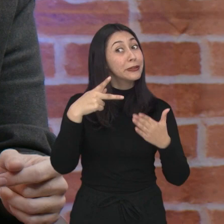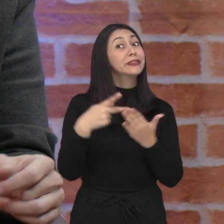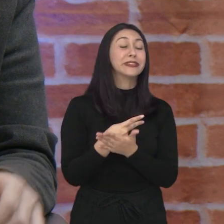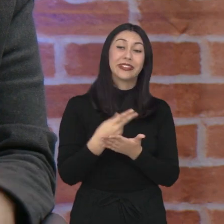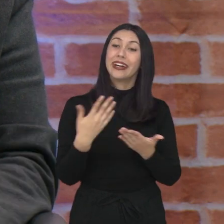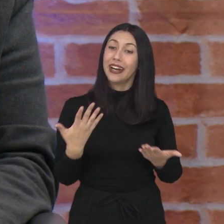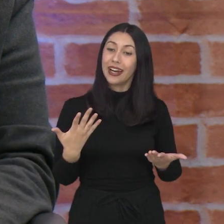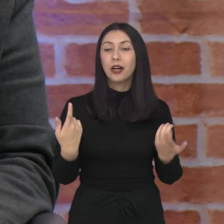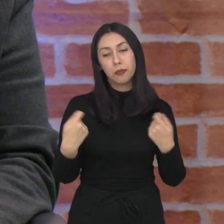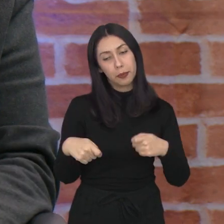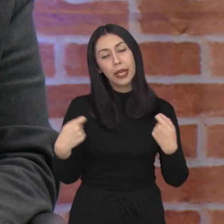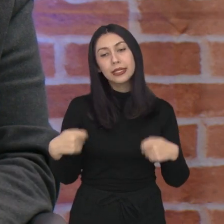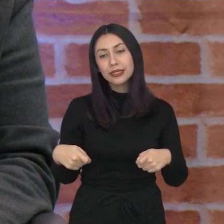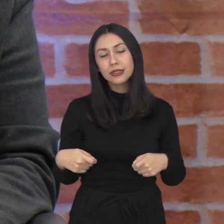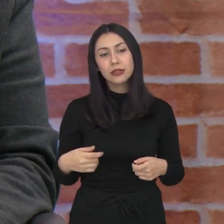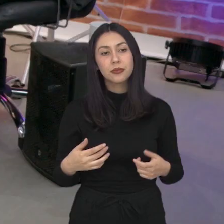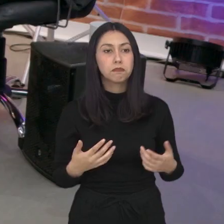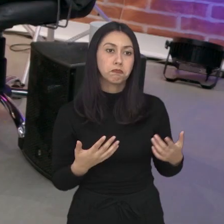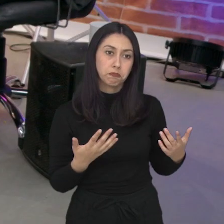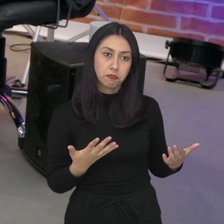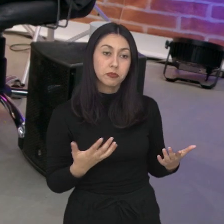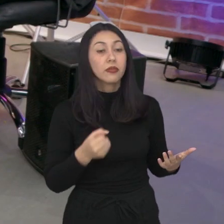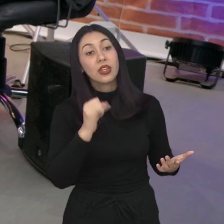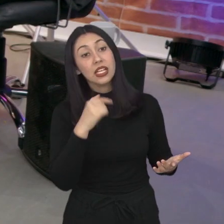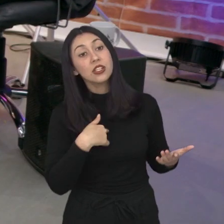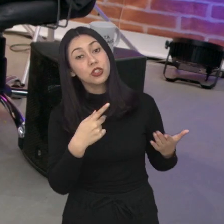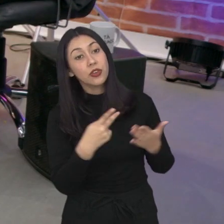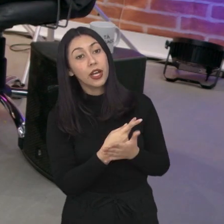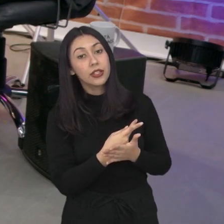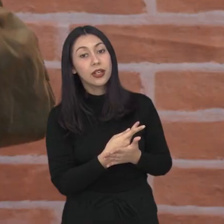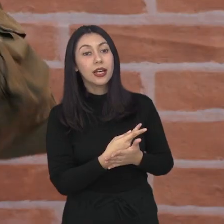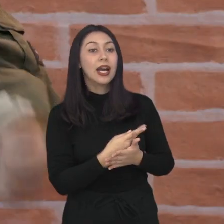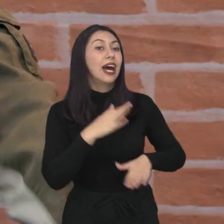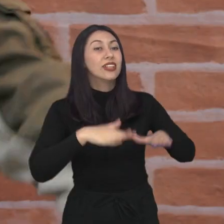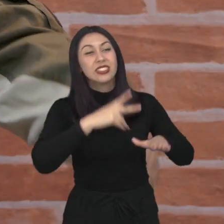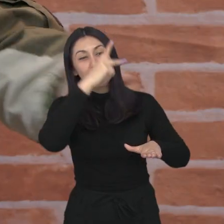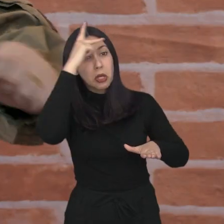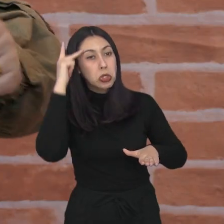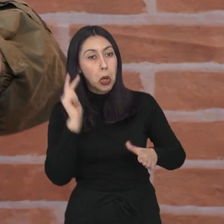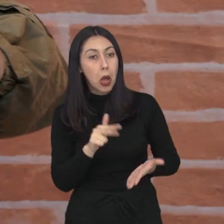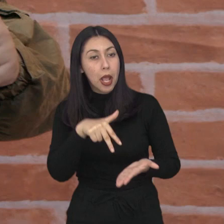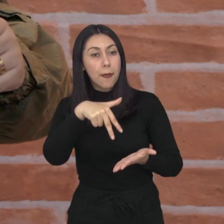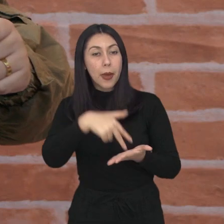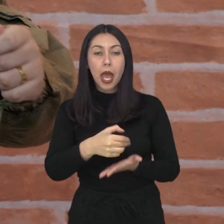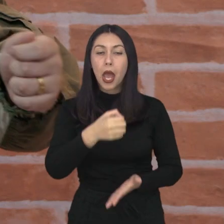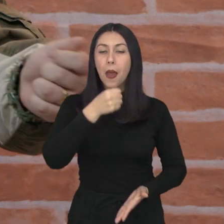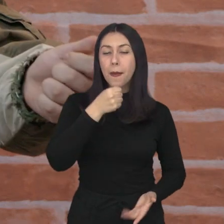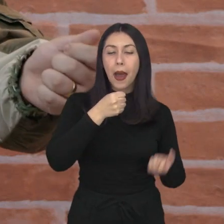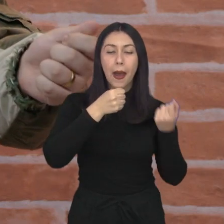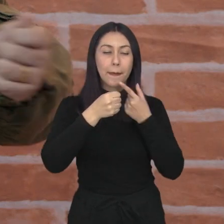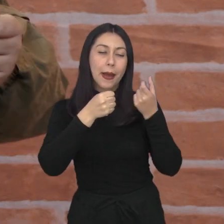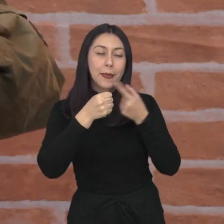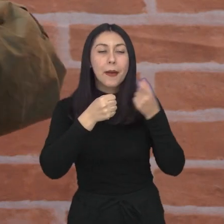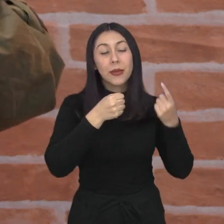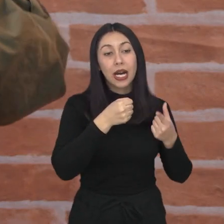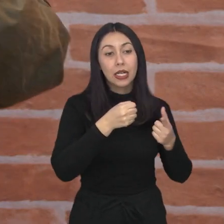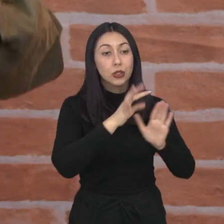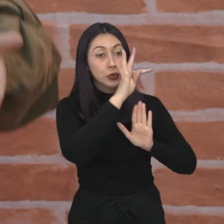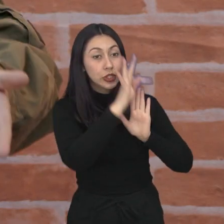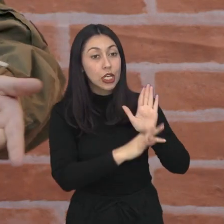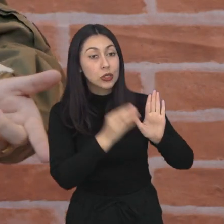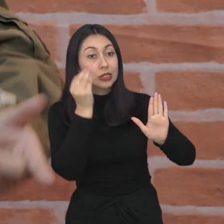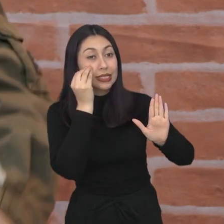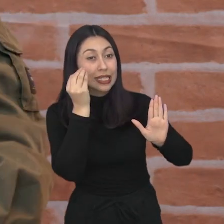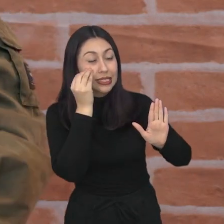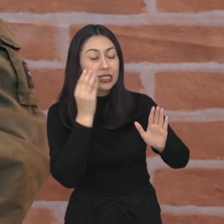vez em quando. É isso que eu tento fazer. Esse é o lance, me corrija se eu estiver errado, quando o cara que faz stand-up, por exemplo, escreve um texto e vai testar